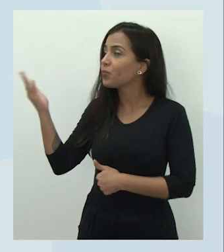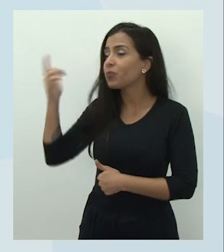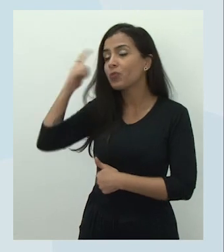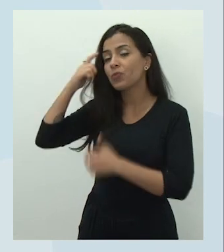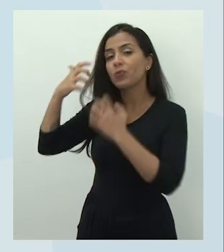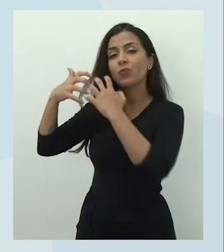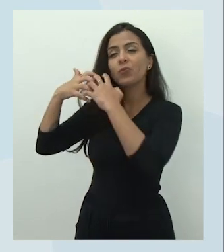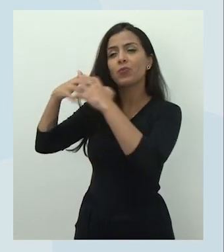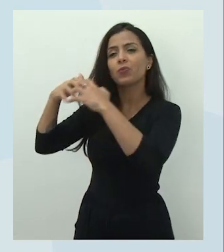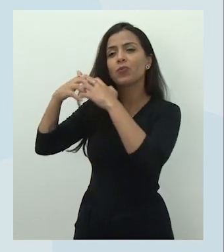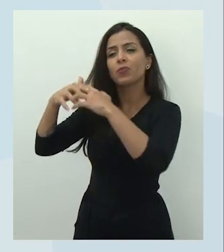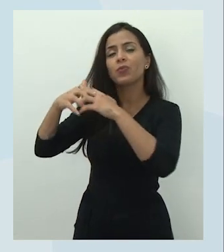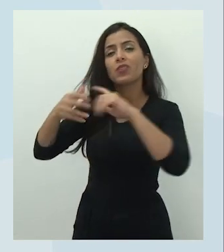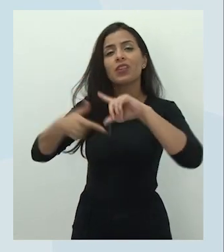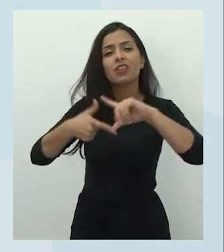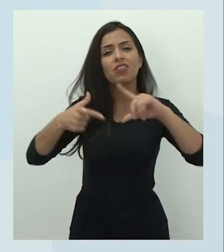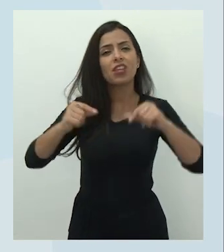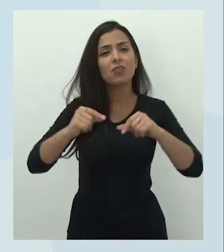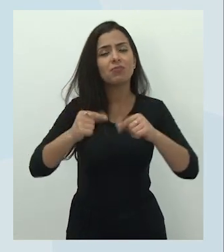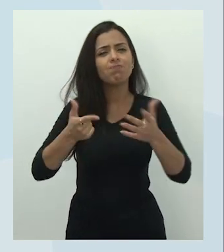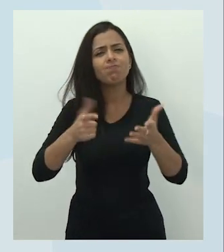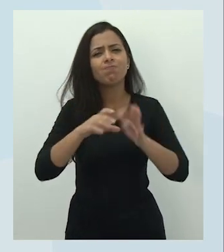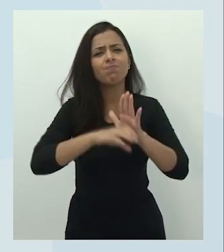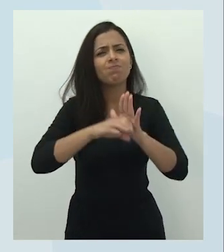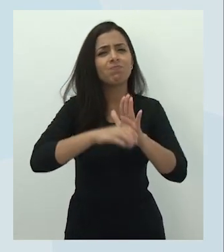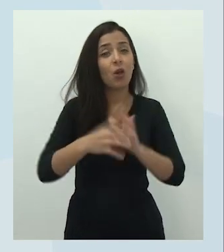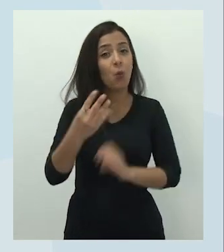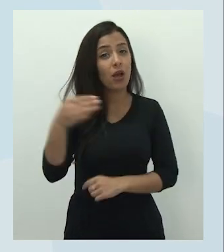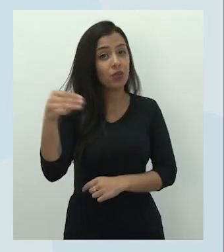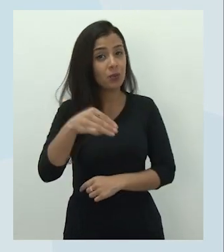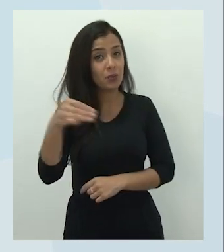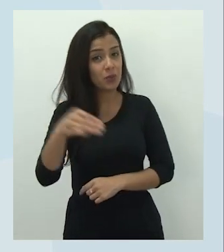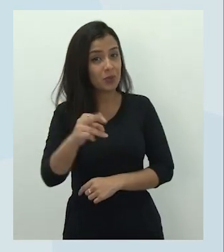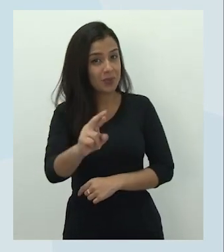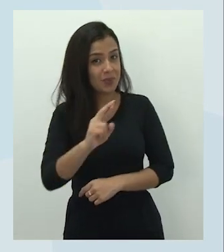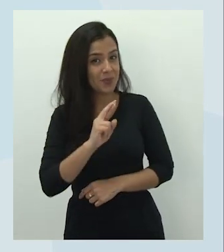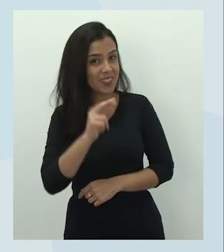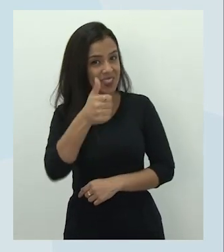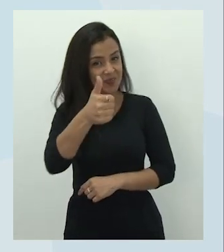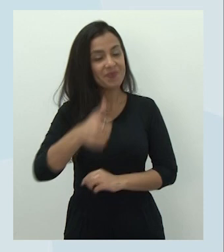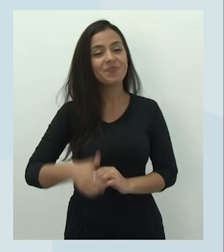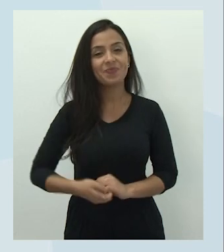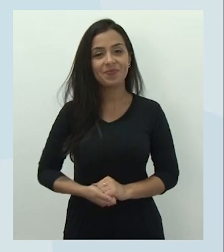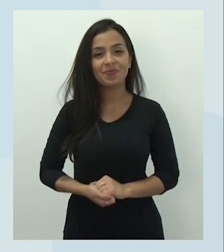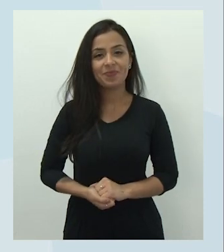pensamento algébrico? Vocês também têm 4 minutos para responder essa interação.